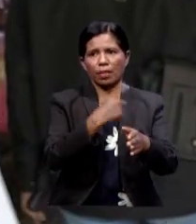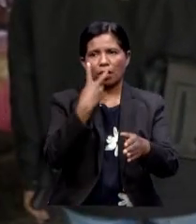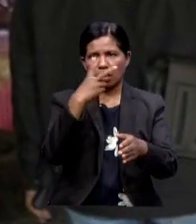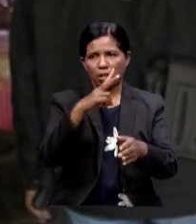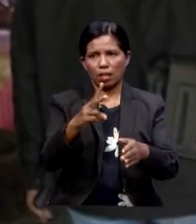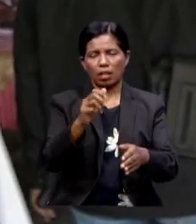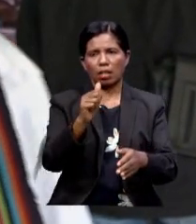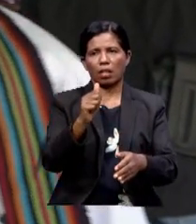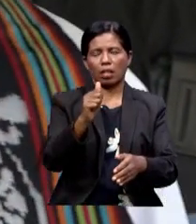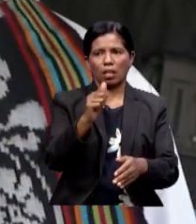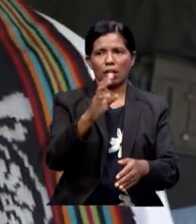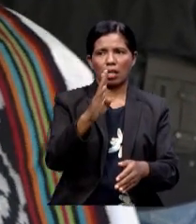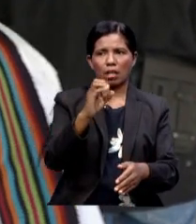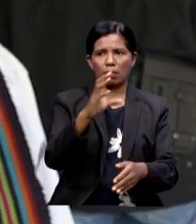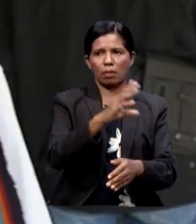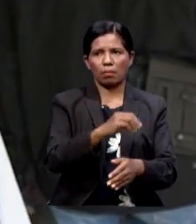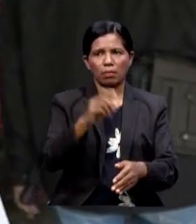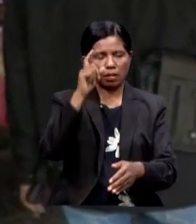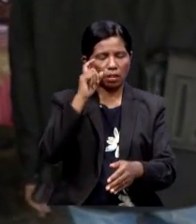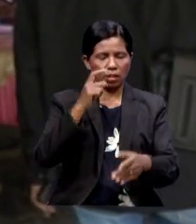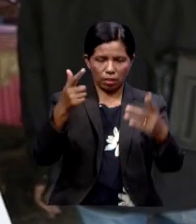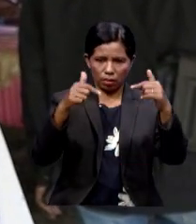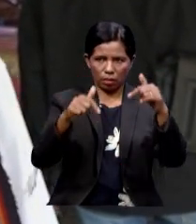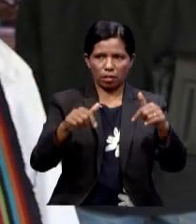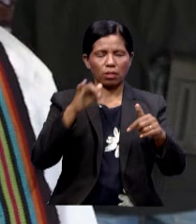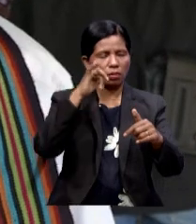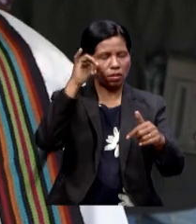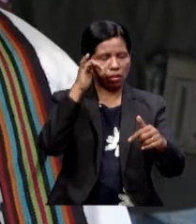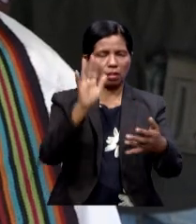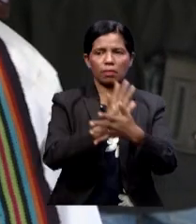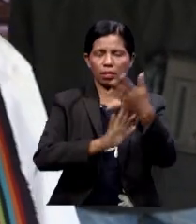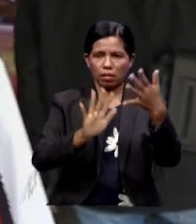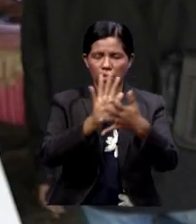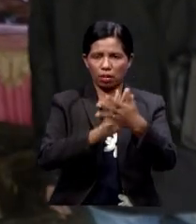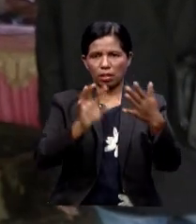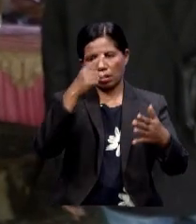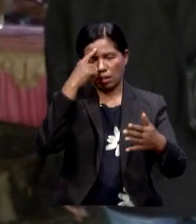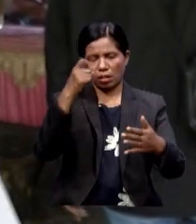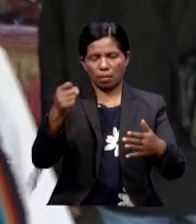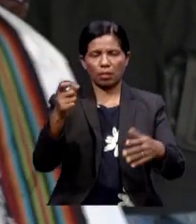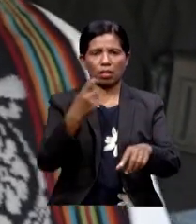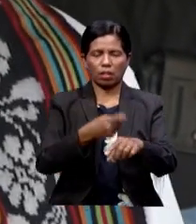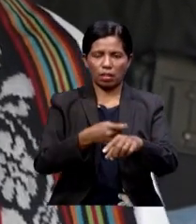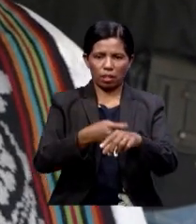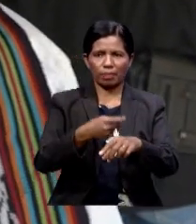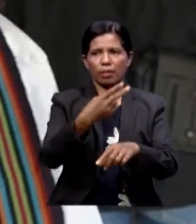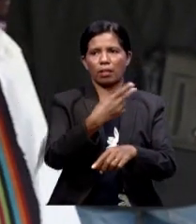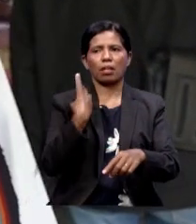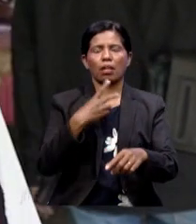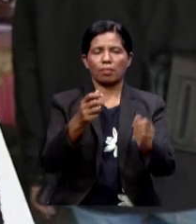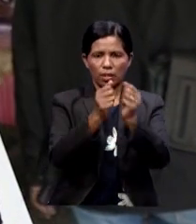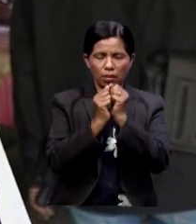ka dia. Amu daspak ni agora irmão Sanana Guzmán mai teona hursi kami ni gua mas revista tamba ulu tempo clandestina ima ami